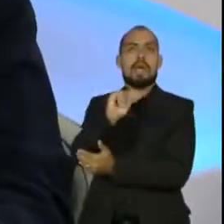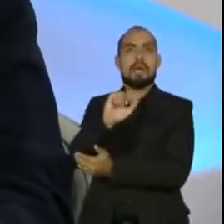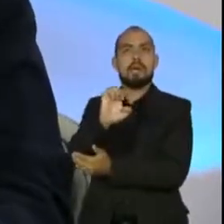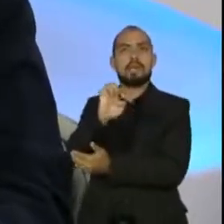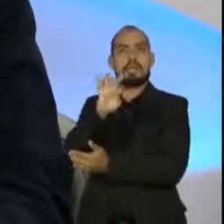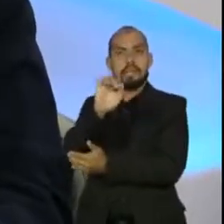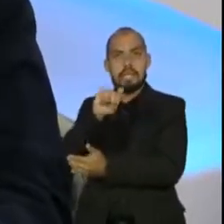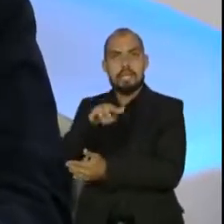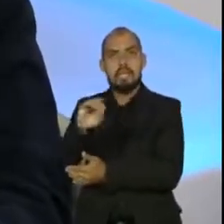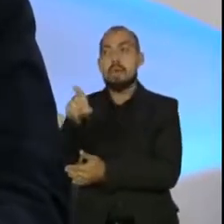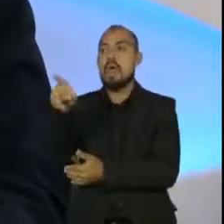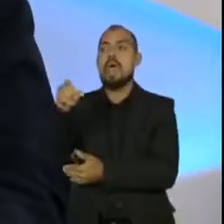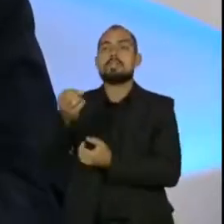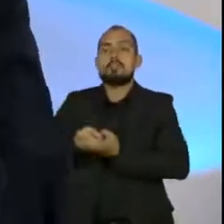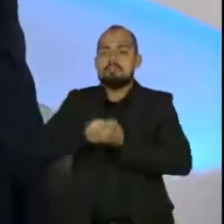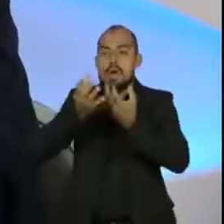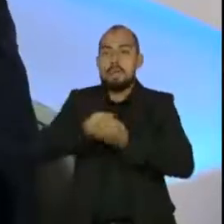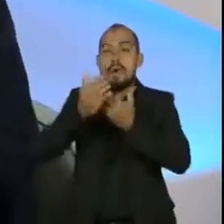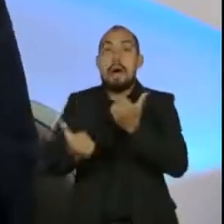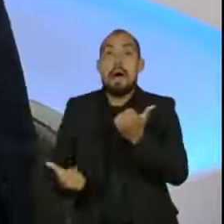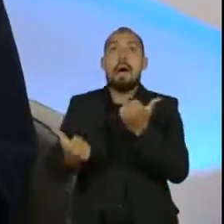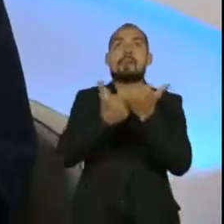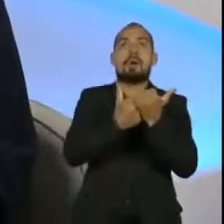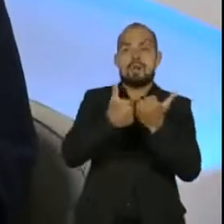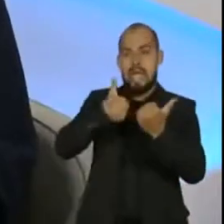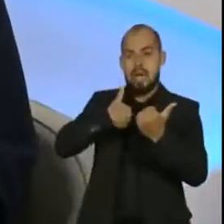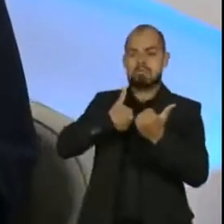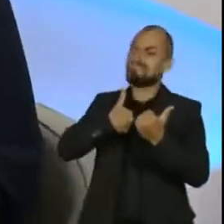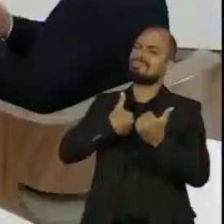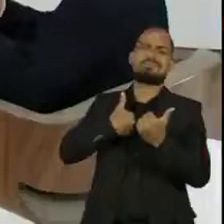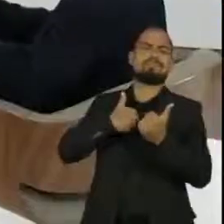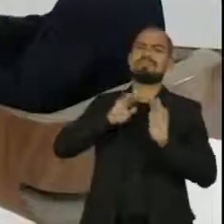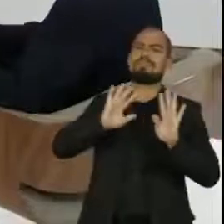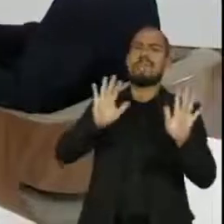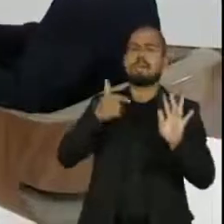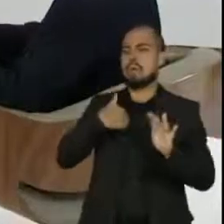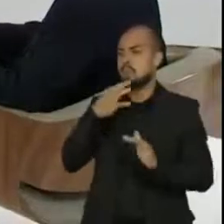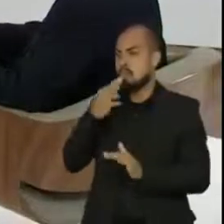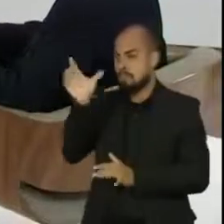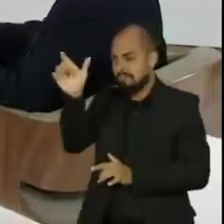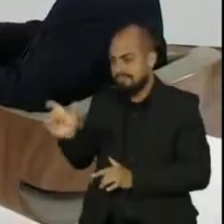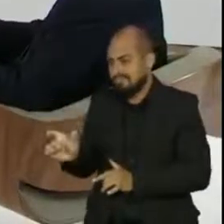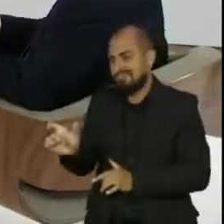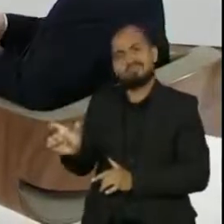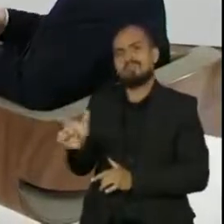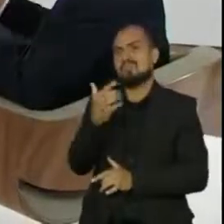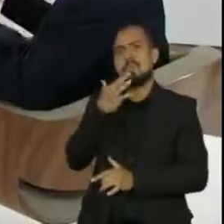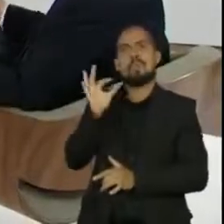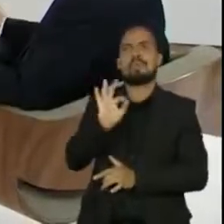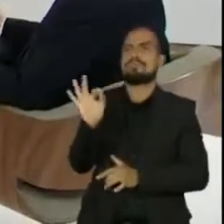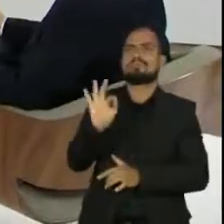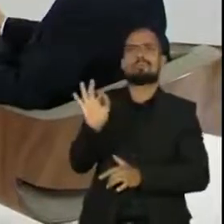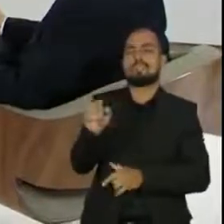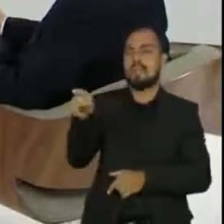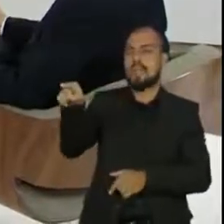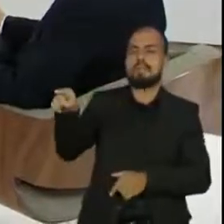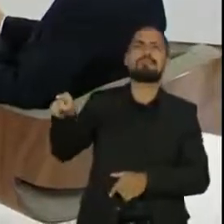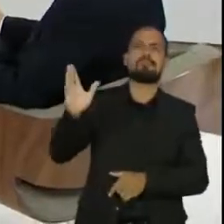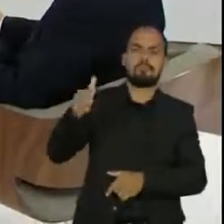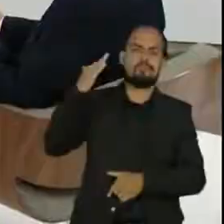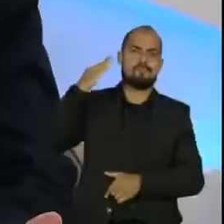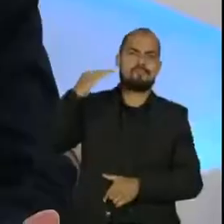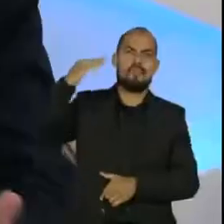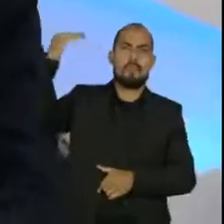de apoio não a mim pessoalmente porque eu nem conheço o Caetano Veloso O que é um estão